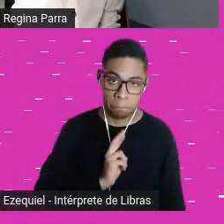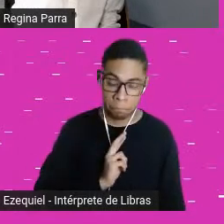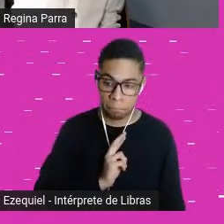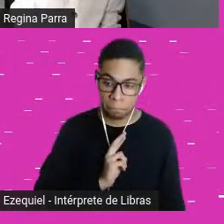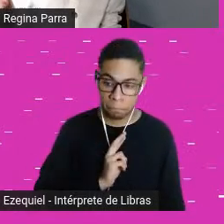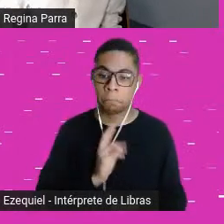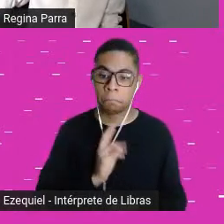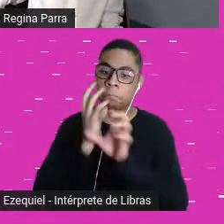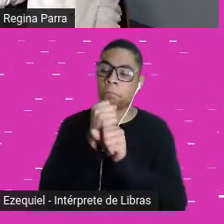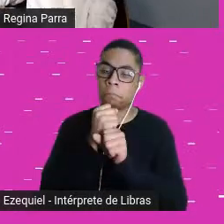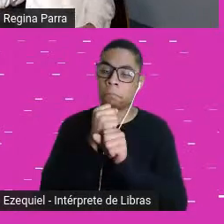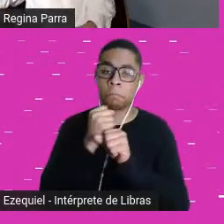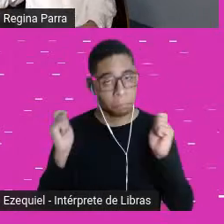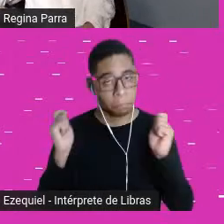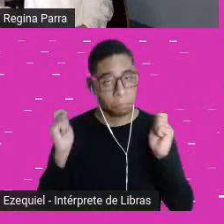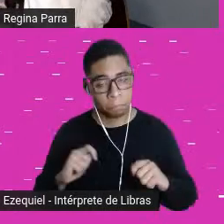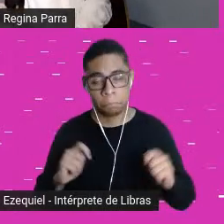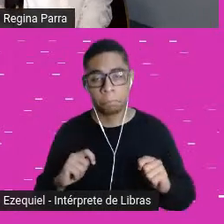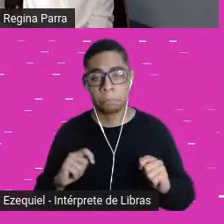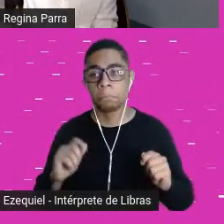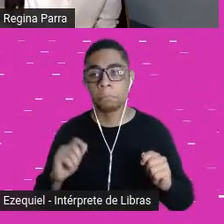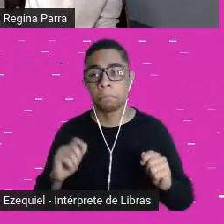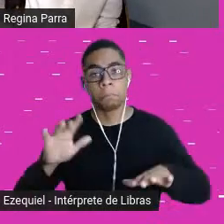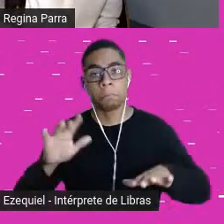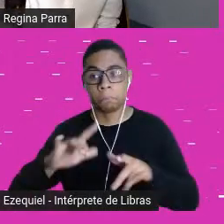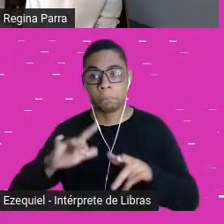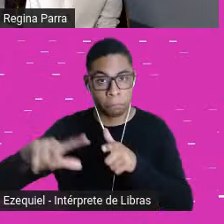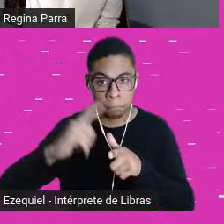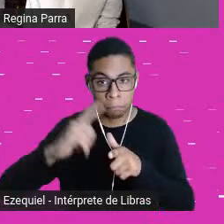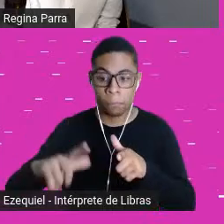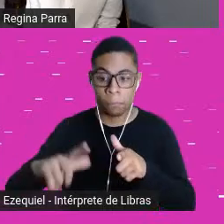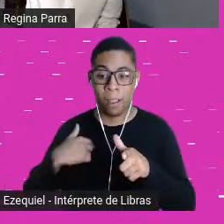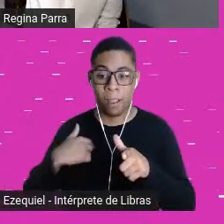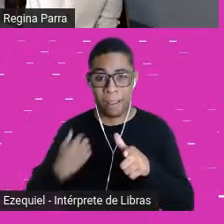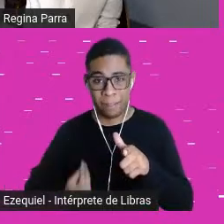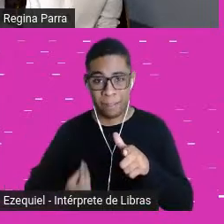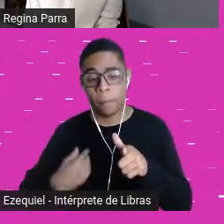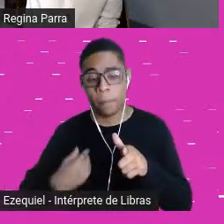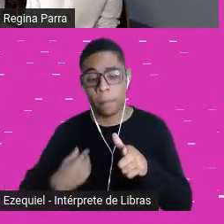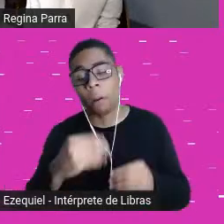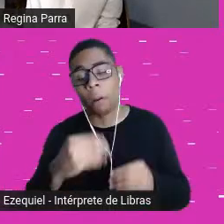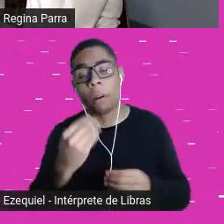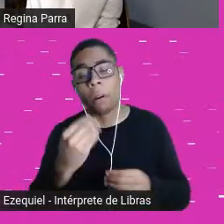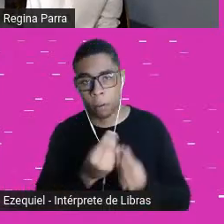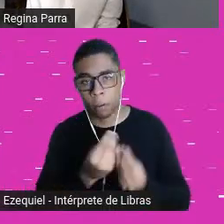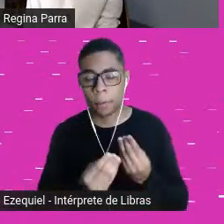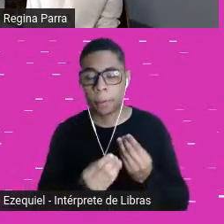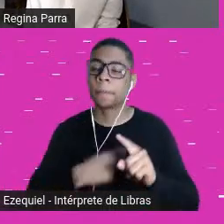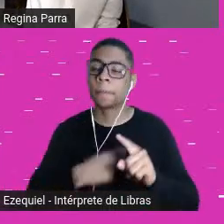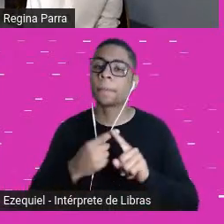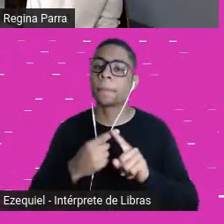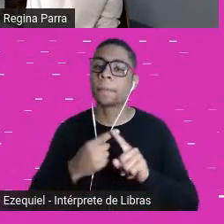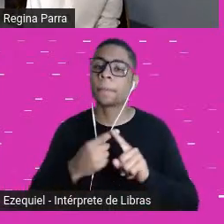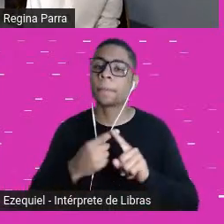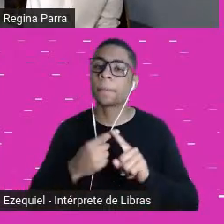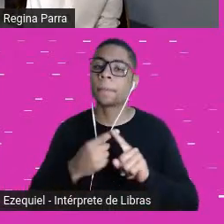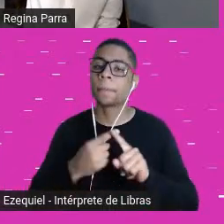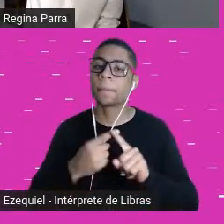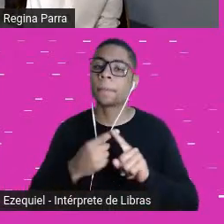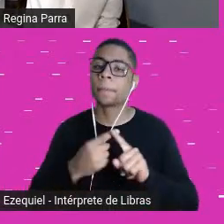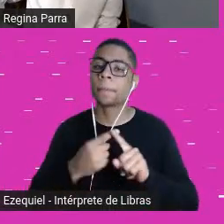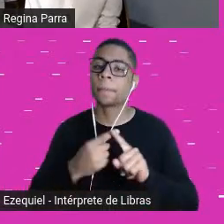para alguma situação que eu esteja vivendo e tudo mais. Fazer a escuta da minha intuição, assim, me voltar para